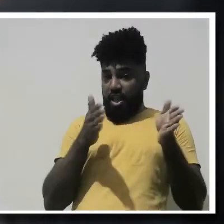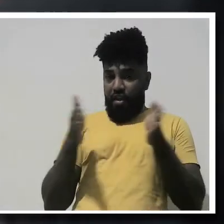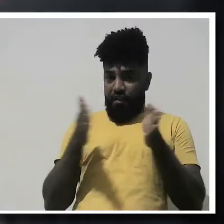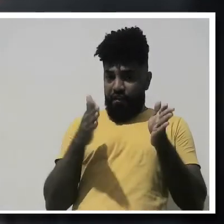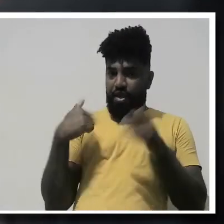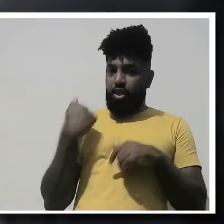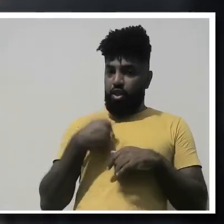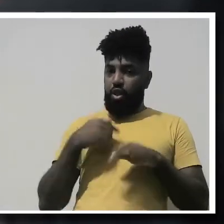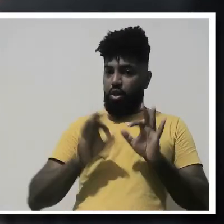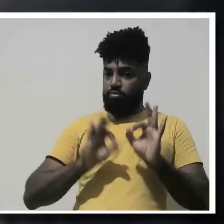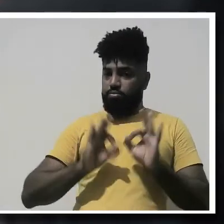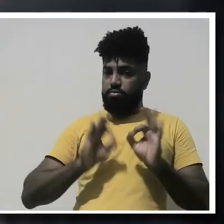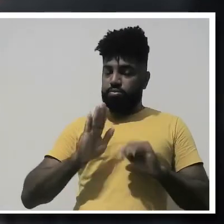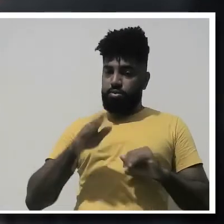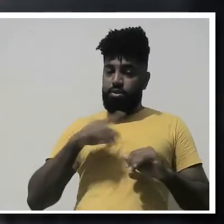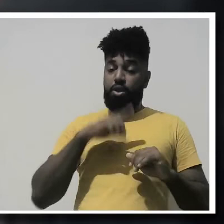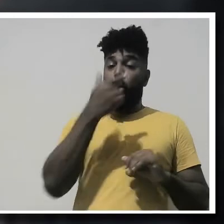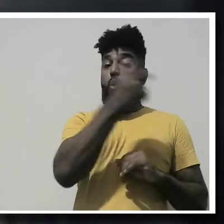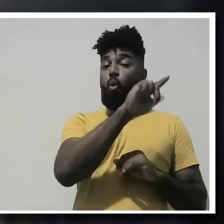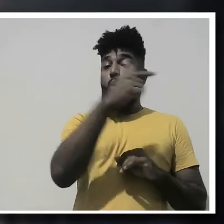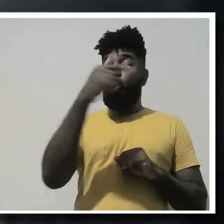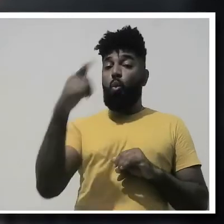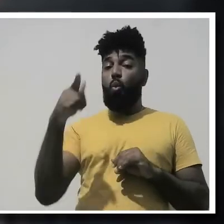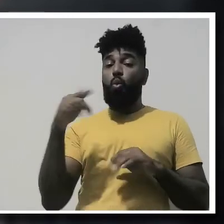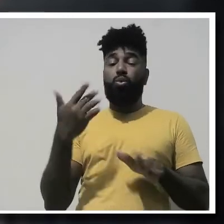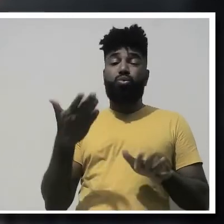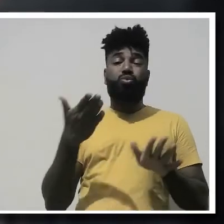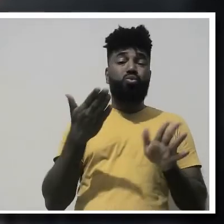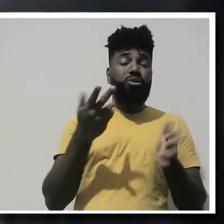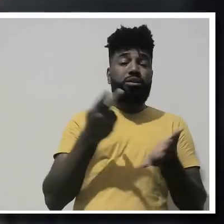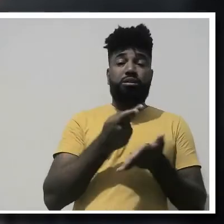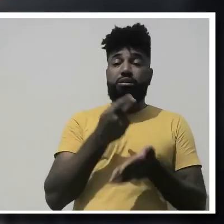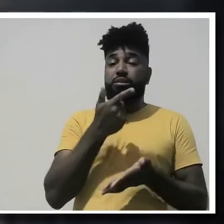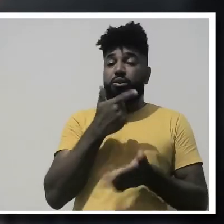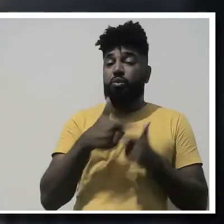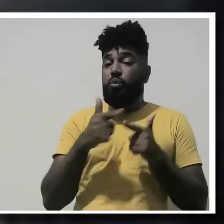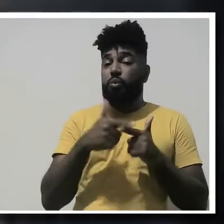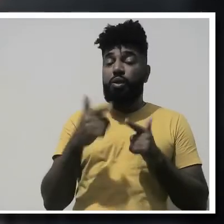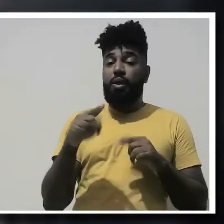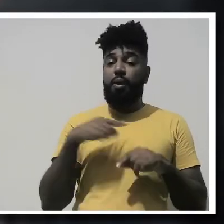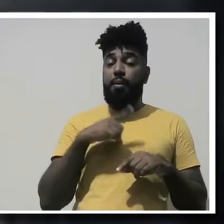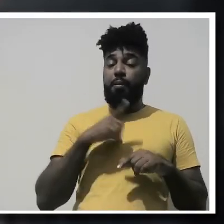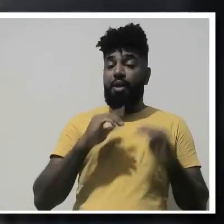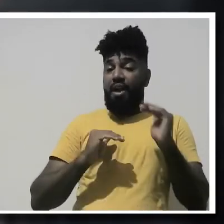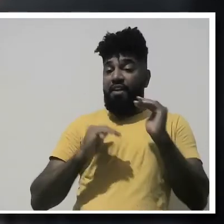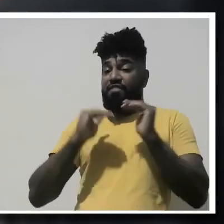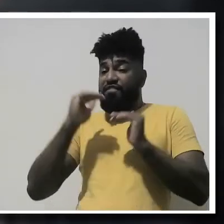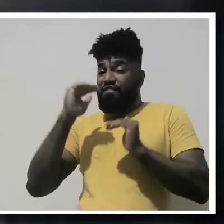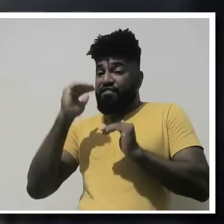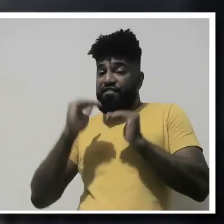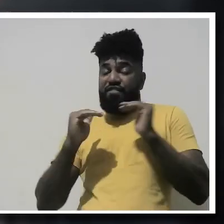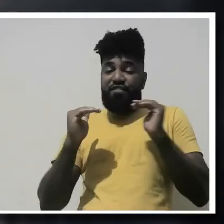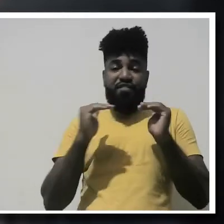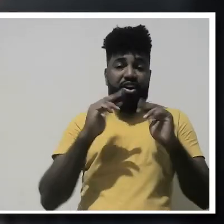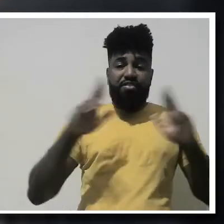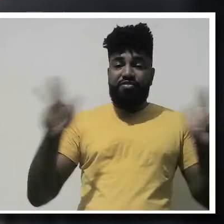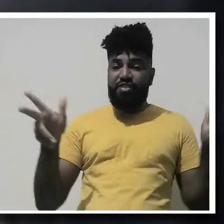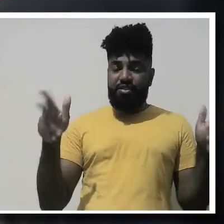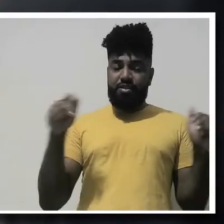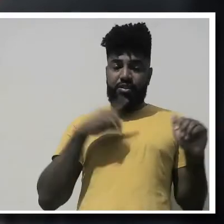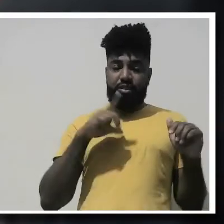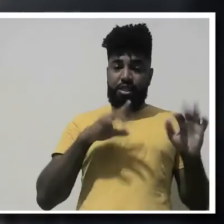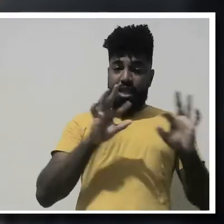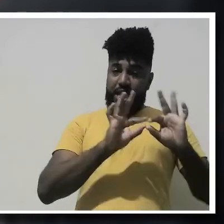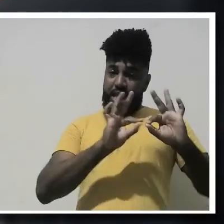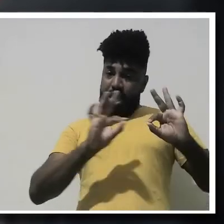concentrações maiores, pode ser que não dê certo, porque isso não vai estar dentro da faixa que nós estamos trabalhando. Agora, tendo a reta e a equação, olha